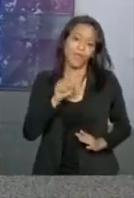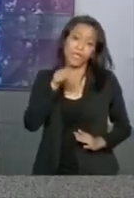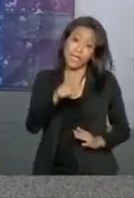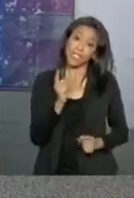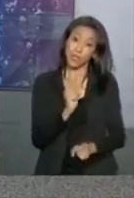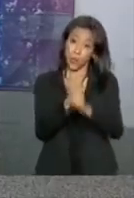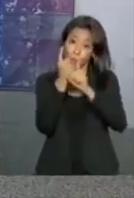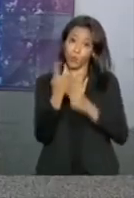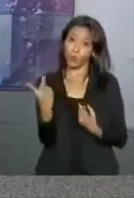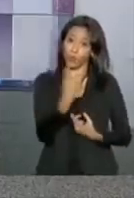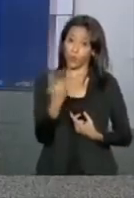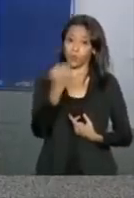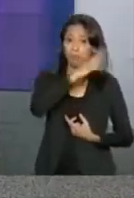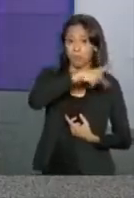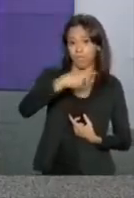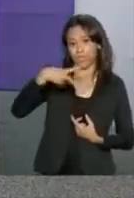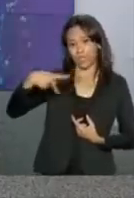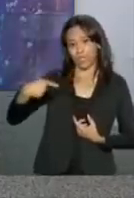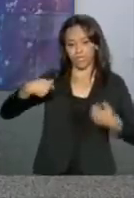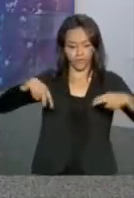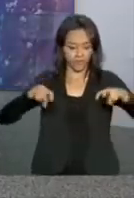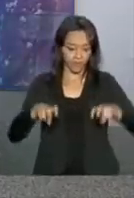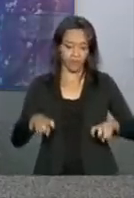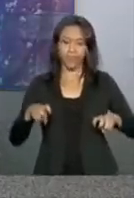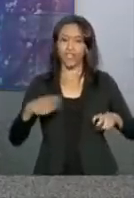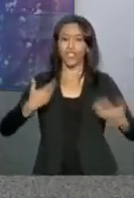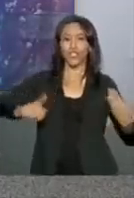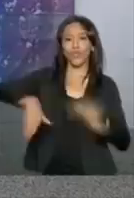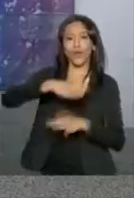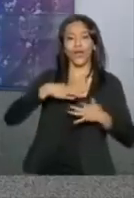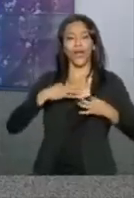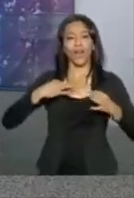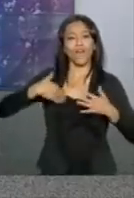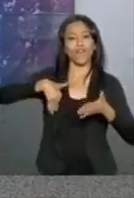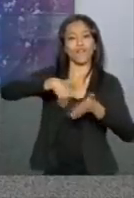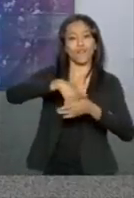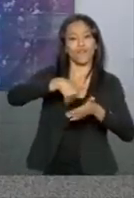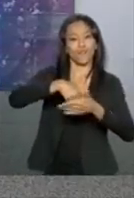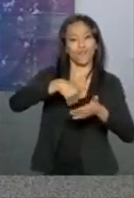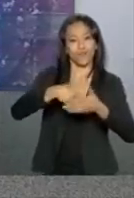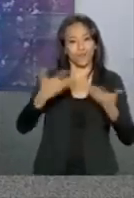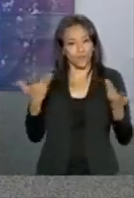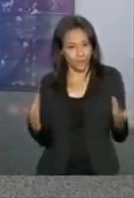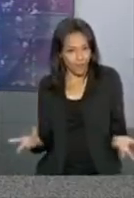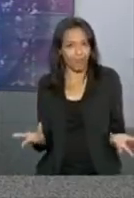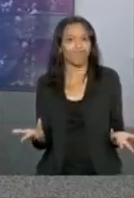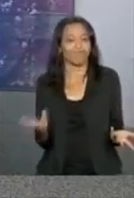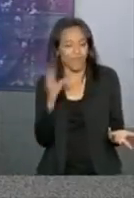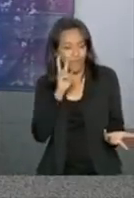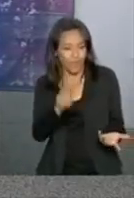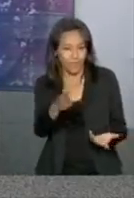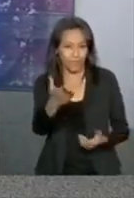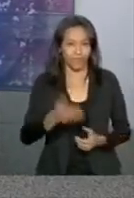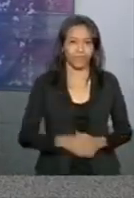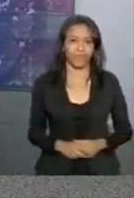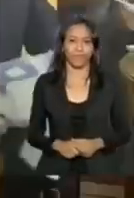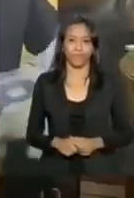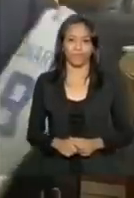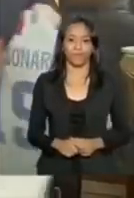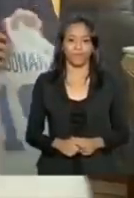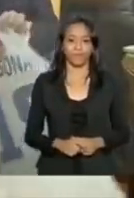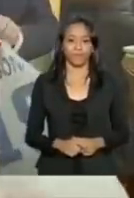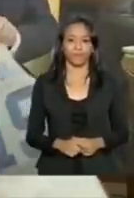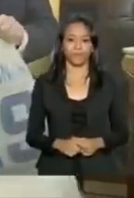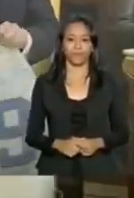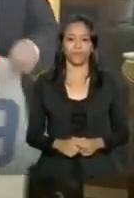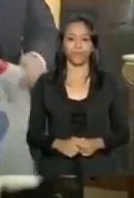neste encontro, os dois presidentes trocaram camisas das seleções nacionais de futebol. Confira. We would